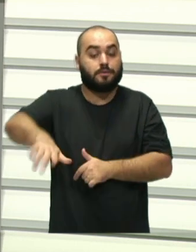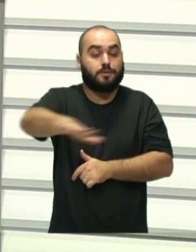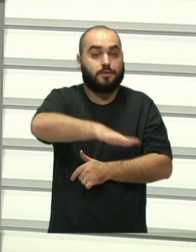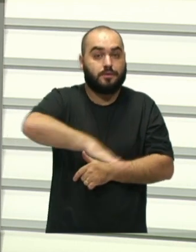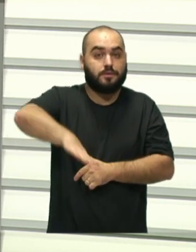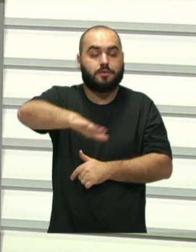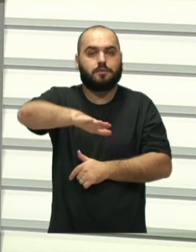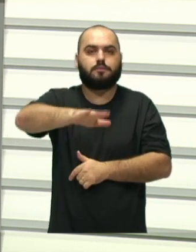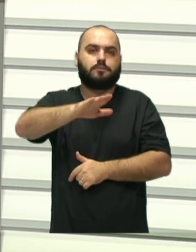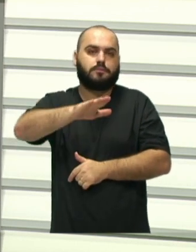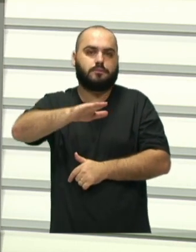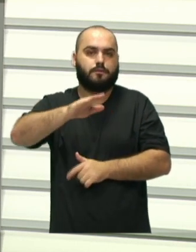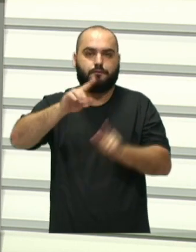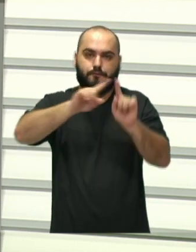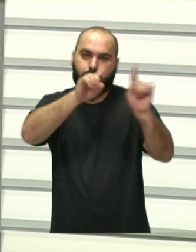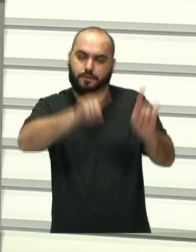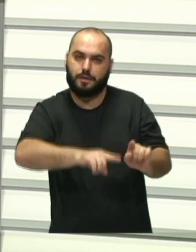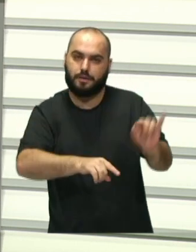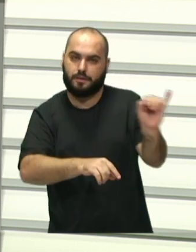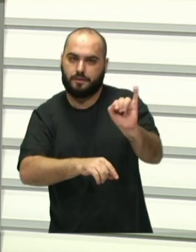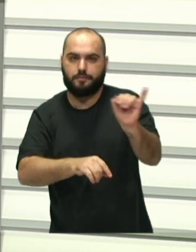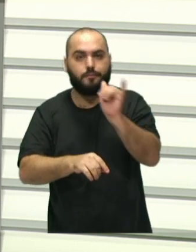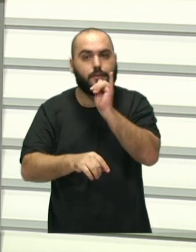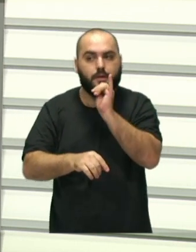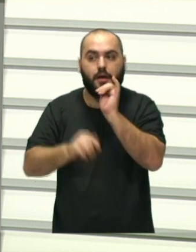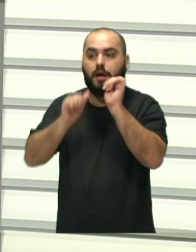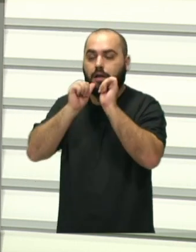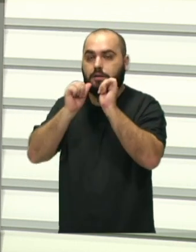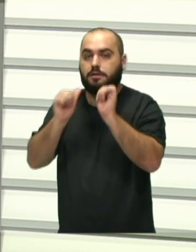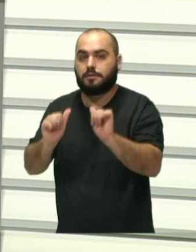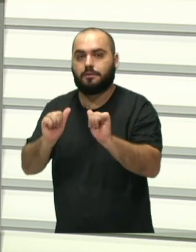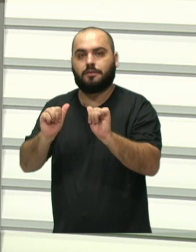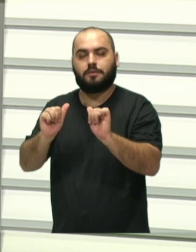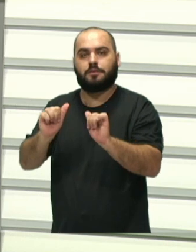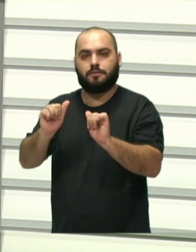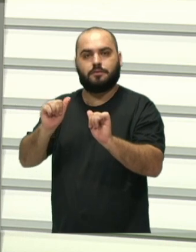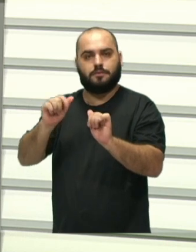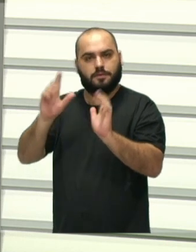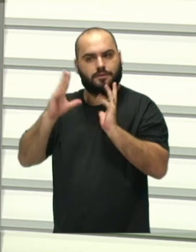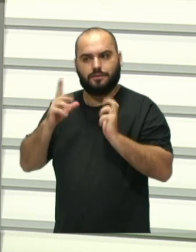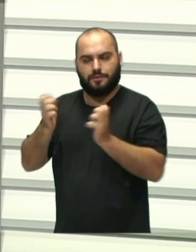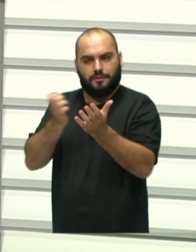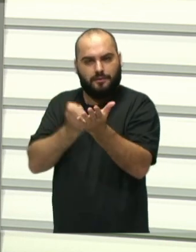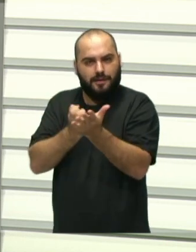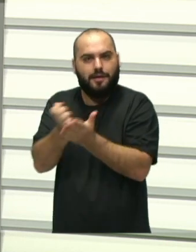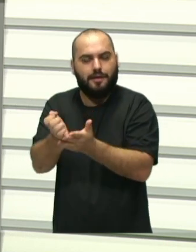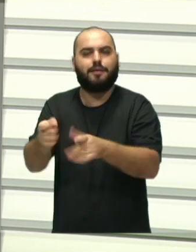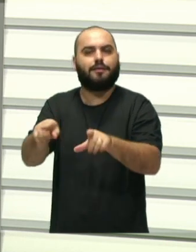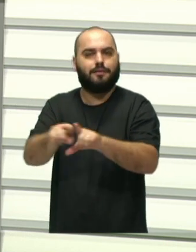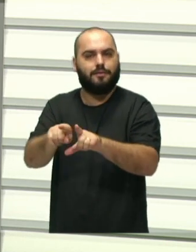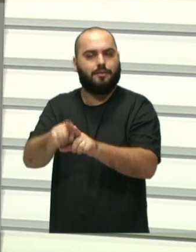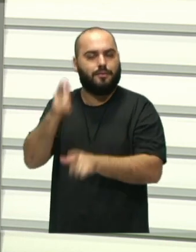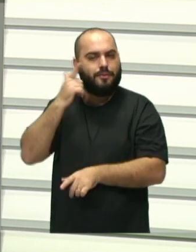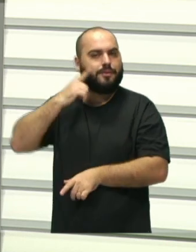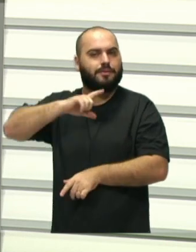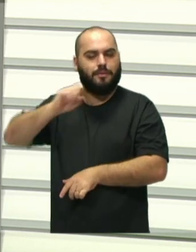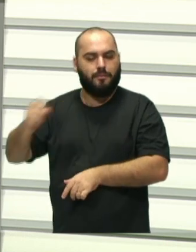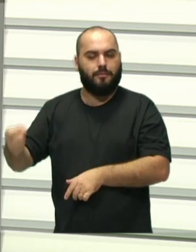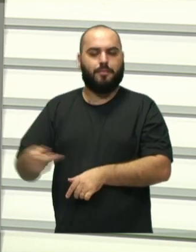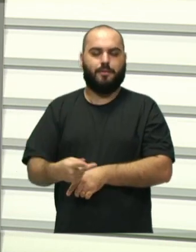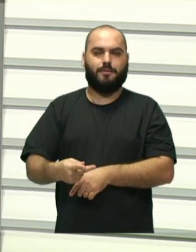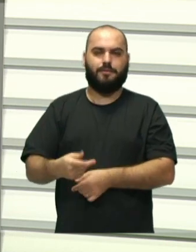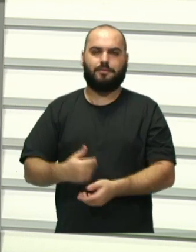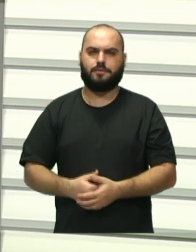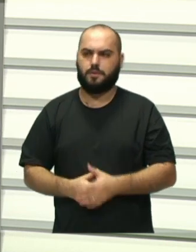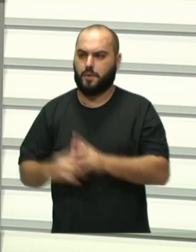assessores parlamentares dos Servidores efetivos também porque a gente possa dar essa oportunidade de todo mundo